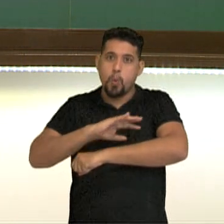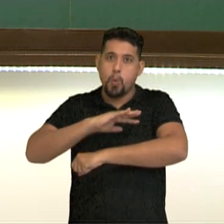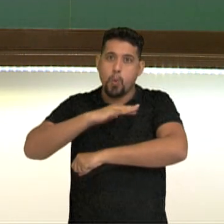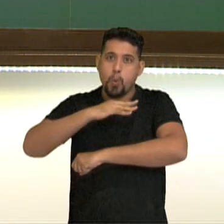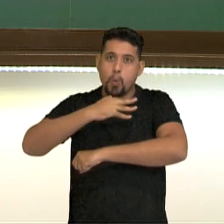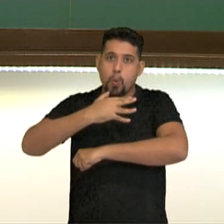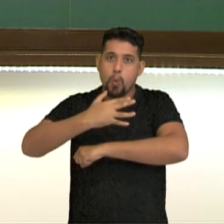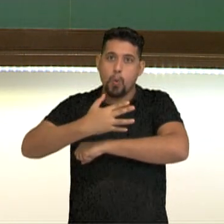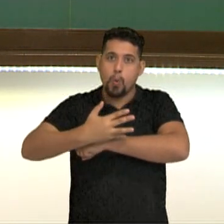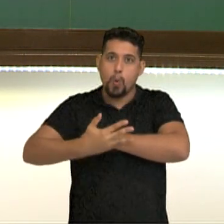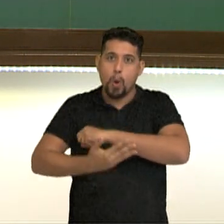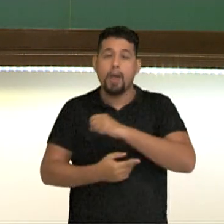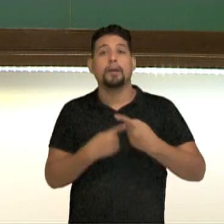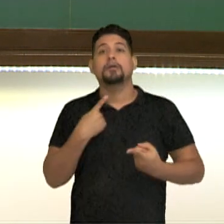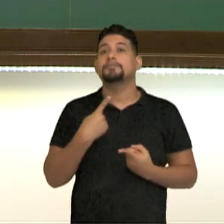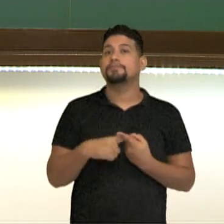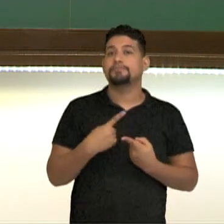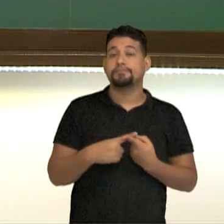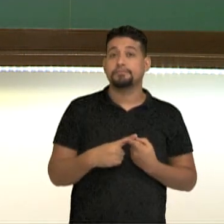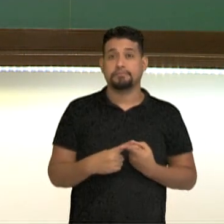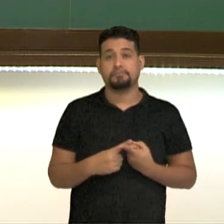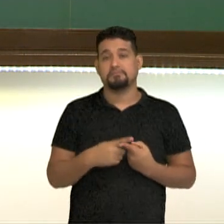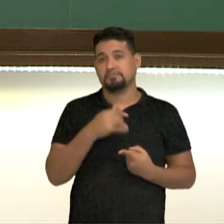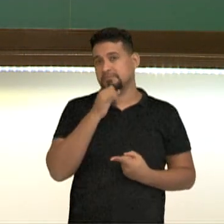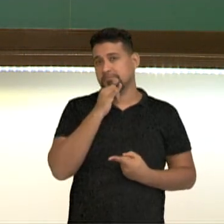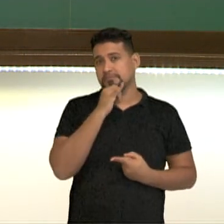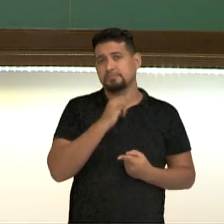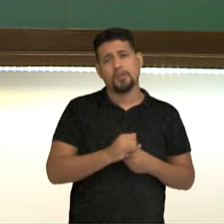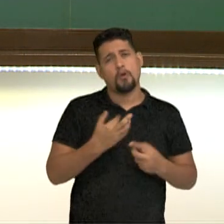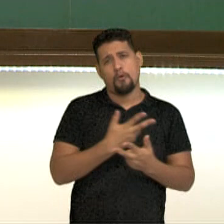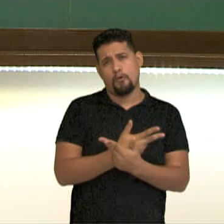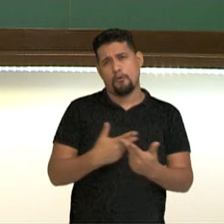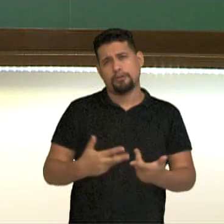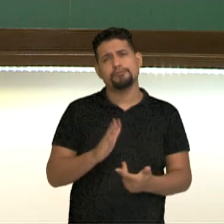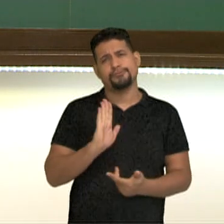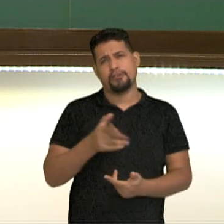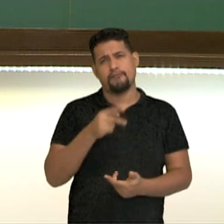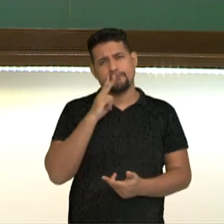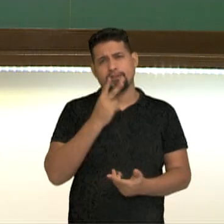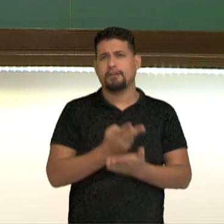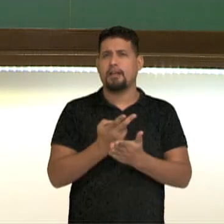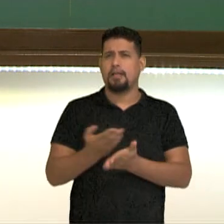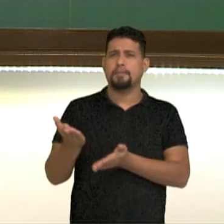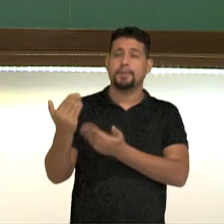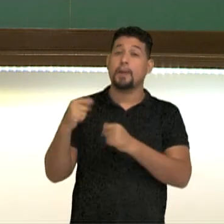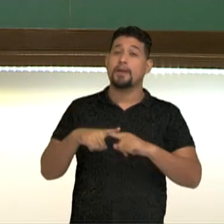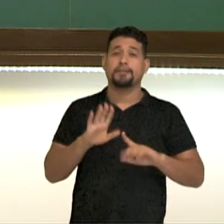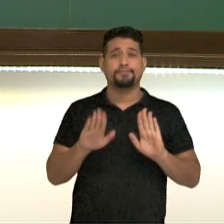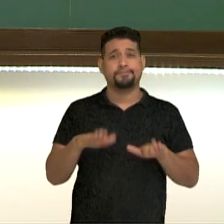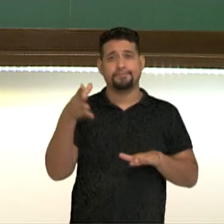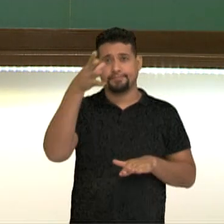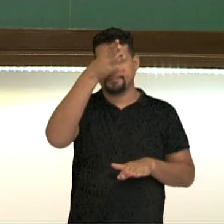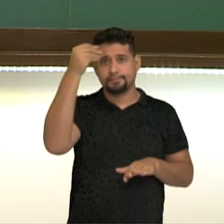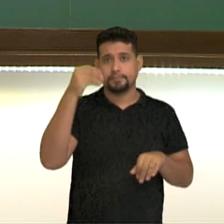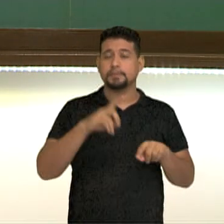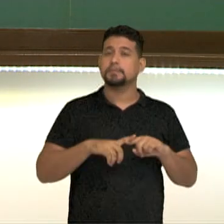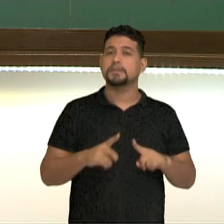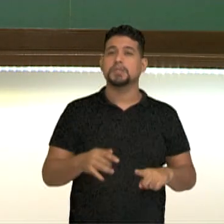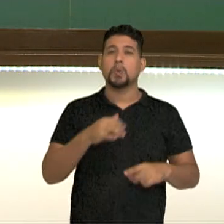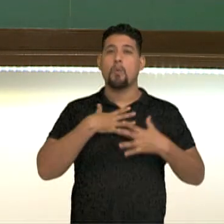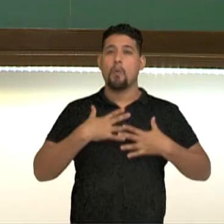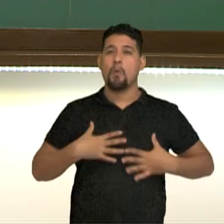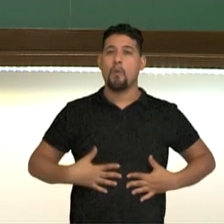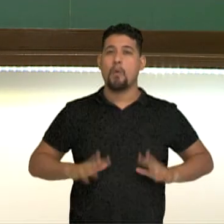Por quê? Porque talvez algo que você viu nas outras aulas, mas talvez você não lembre. O corpo